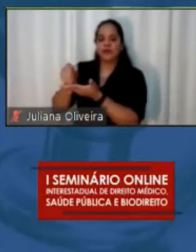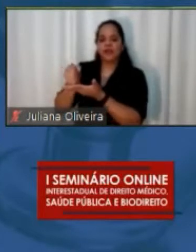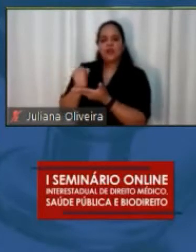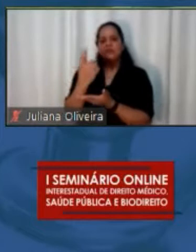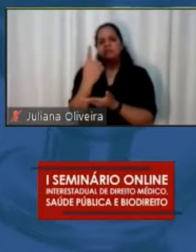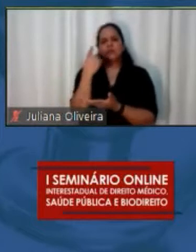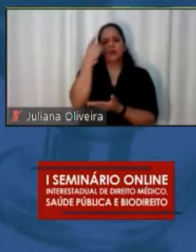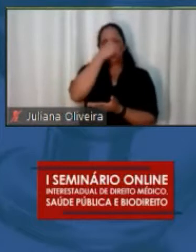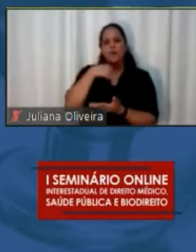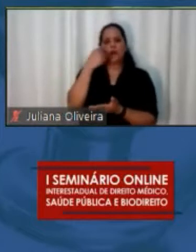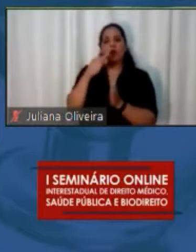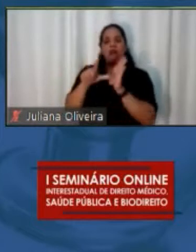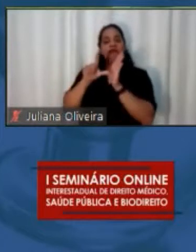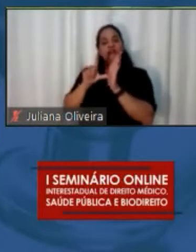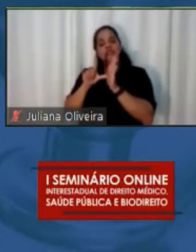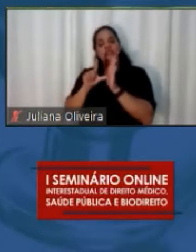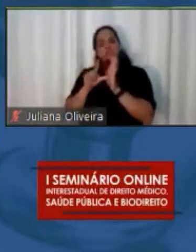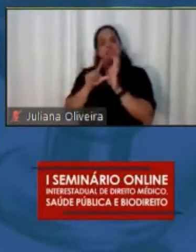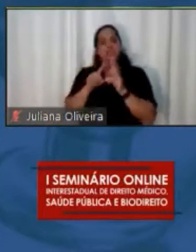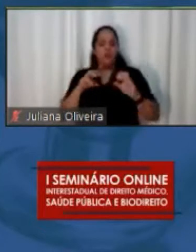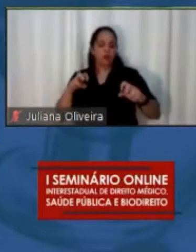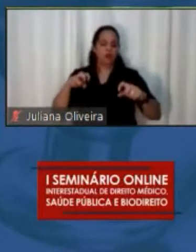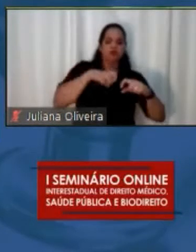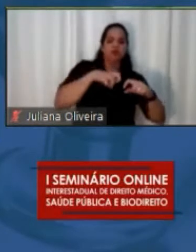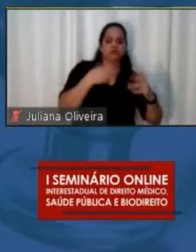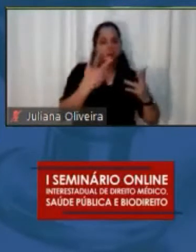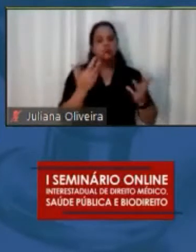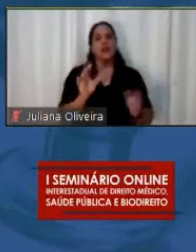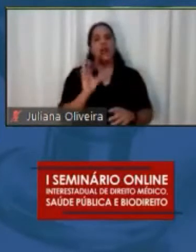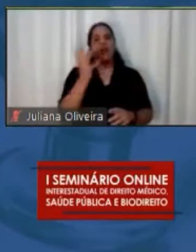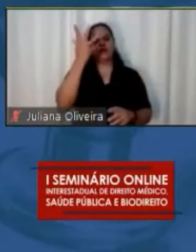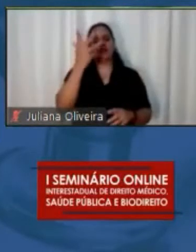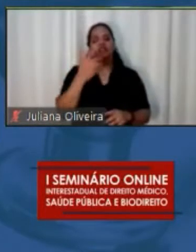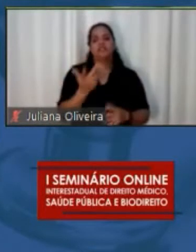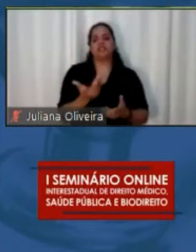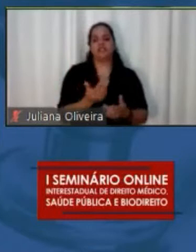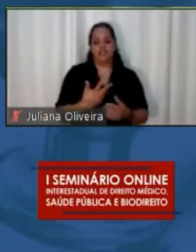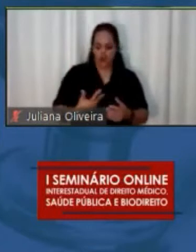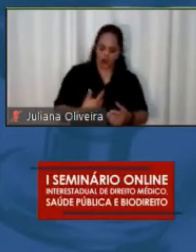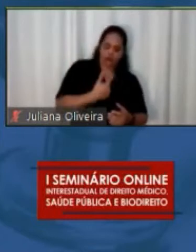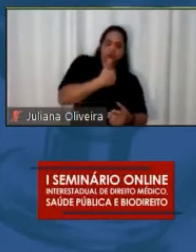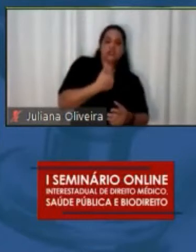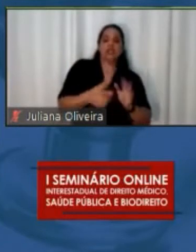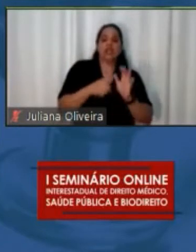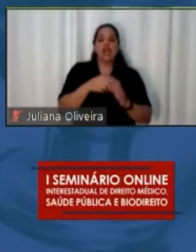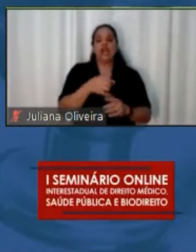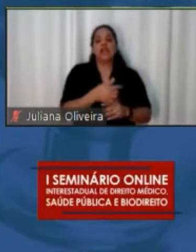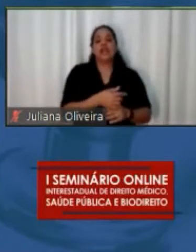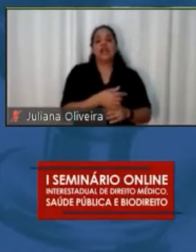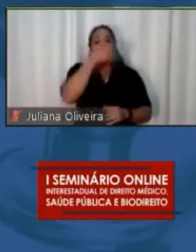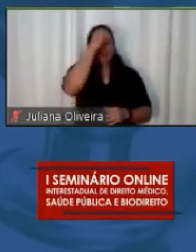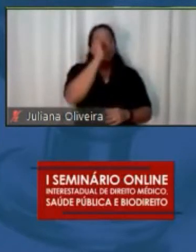do acidente, faz com que reduza o sangramento de maneira significativa no paciente e